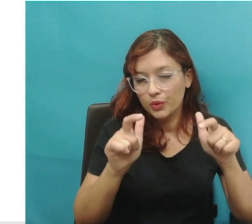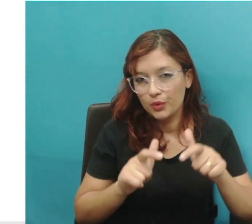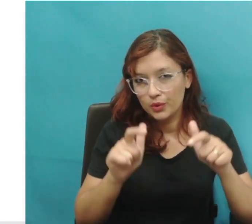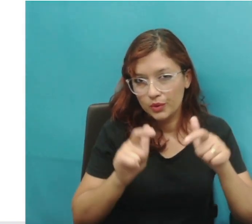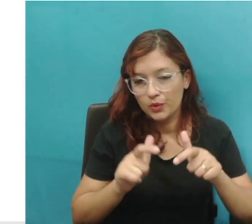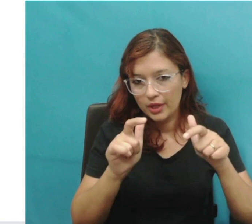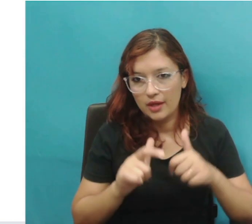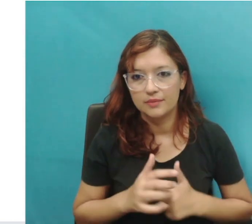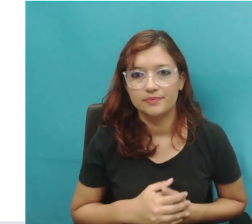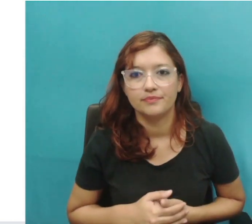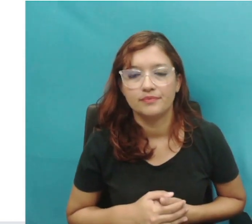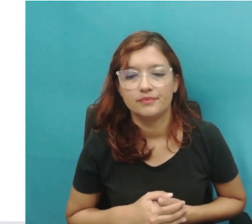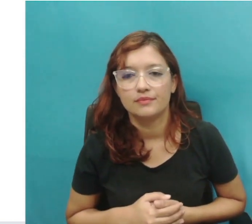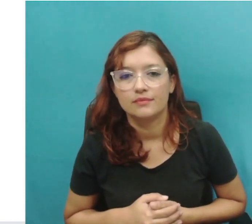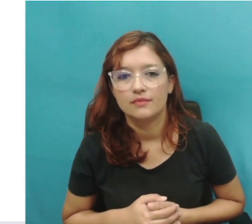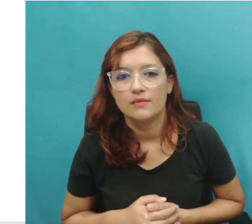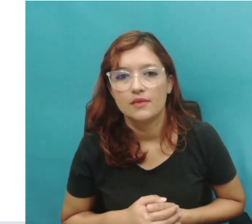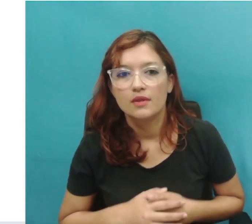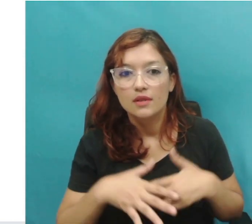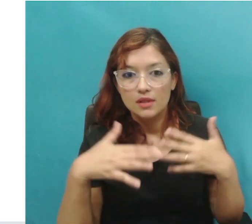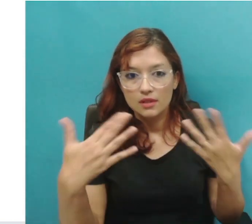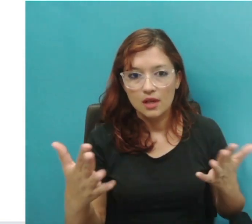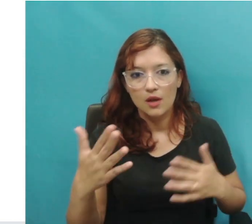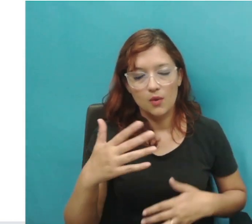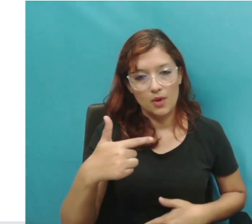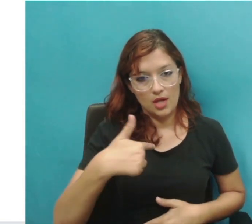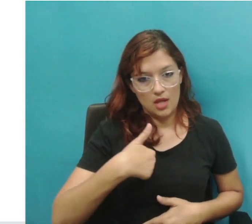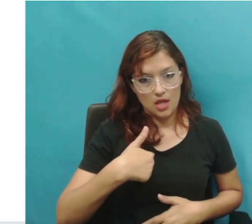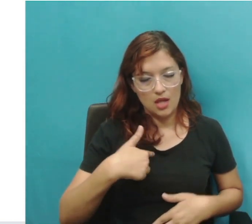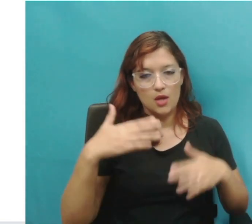E tem a ver com um lugar.